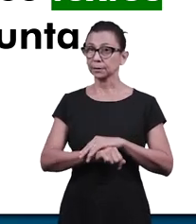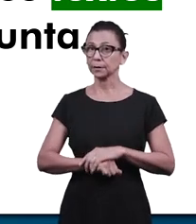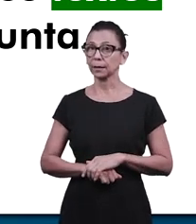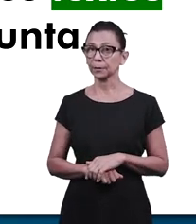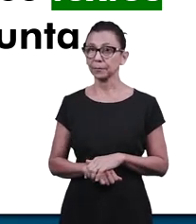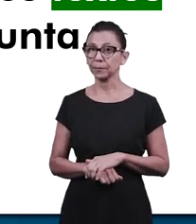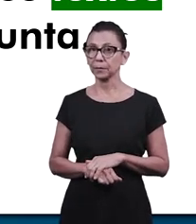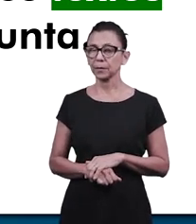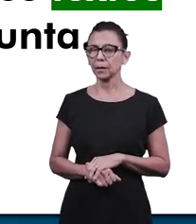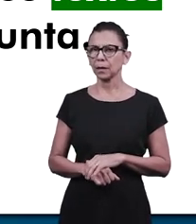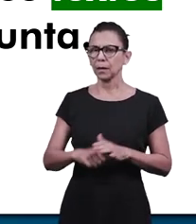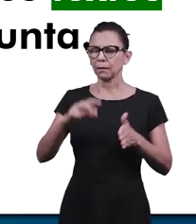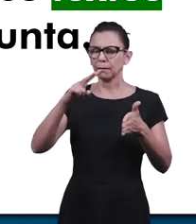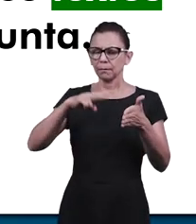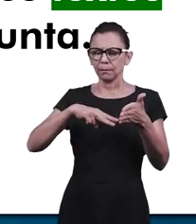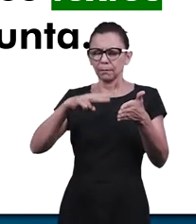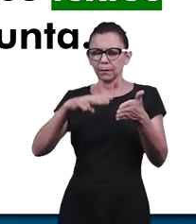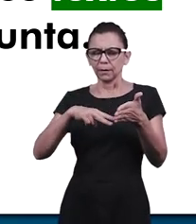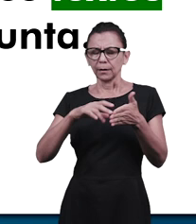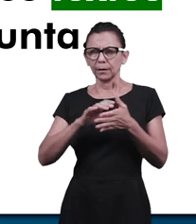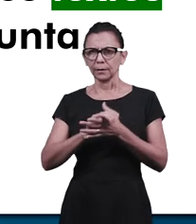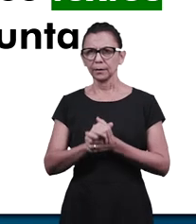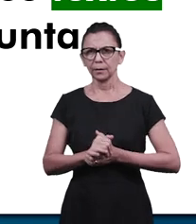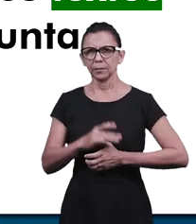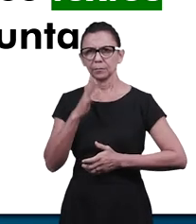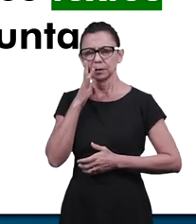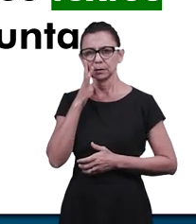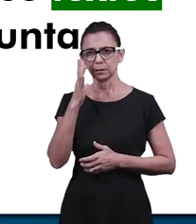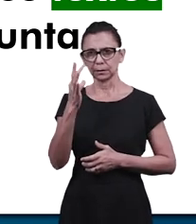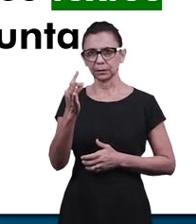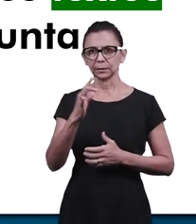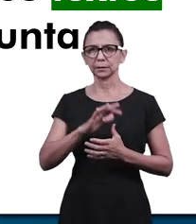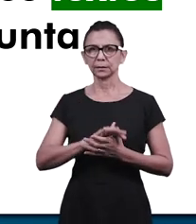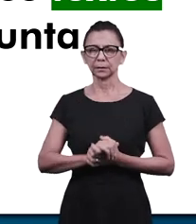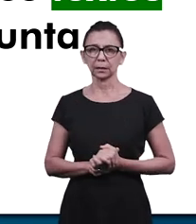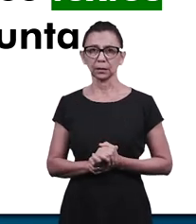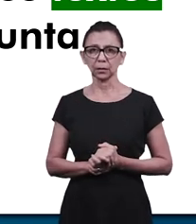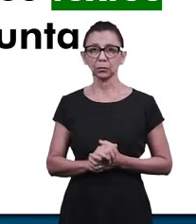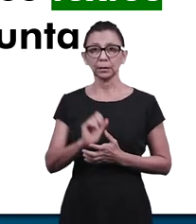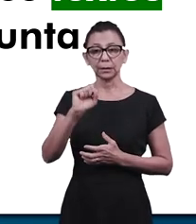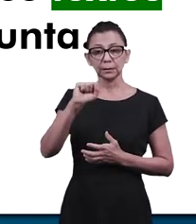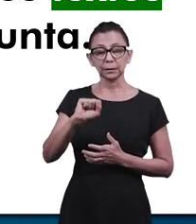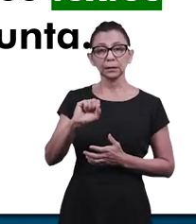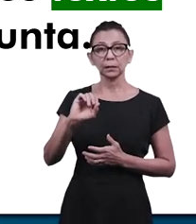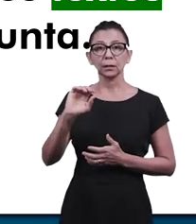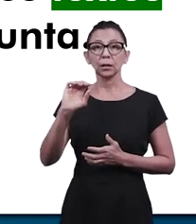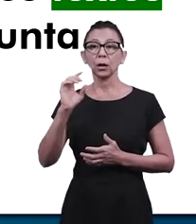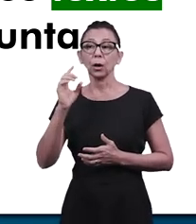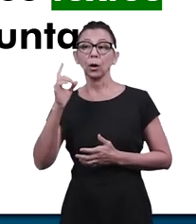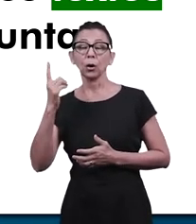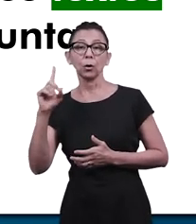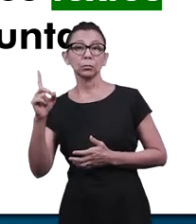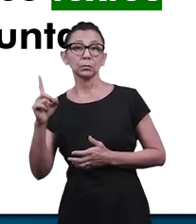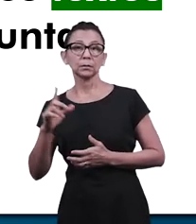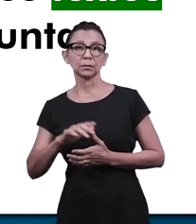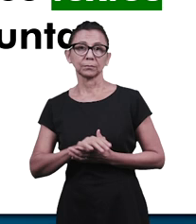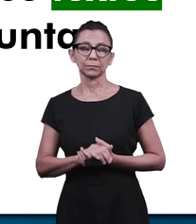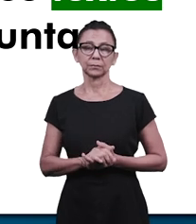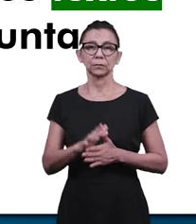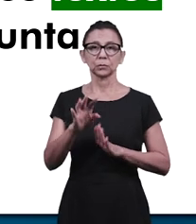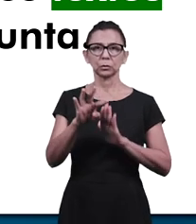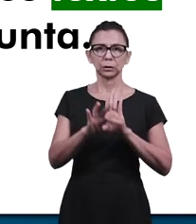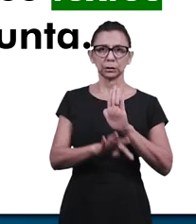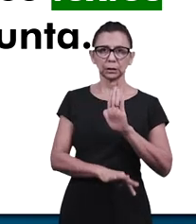com atenção e oração as perguntas abaixo, respondendo sim ou não, através de um dos